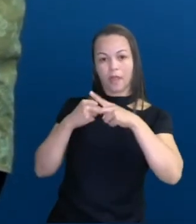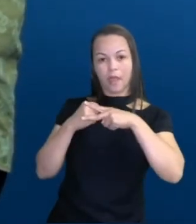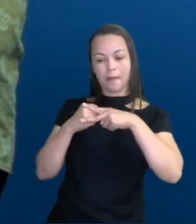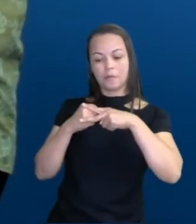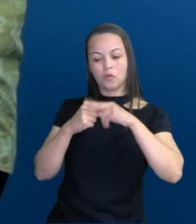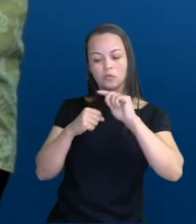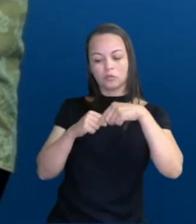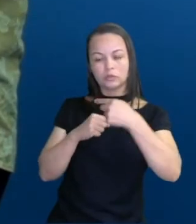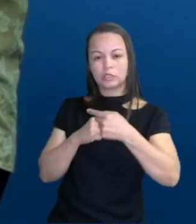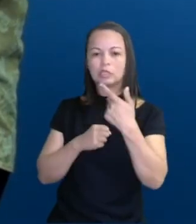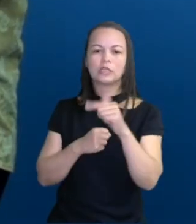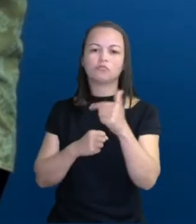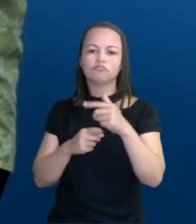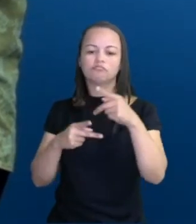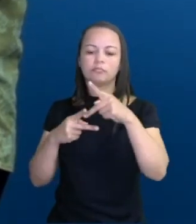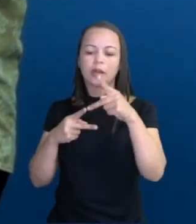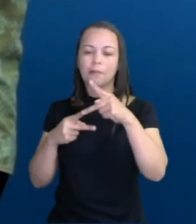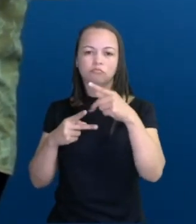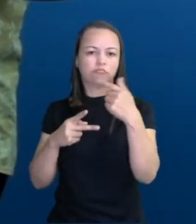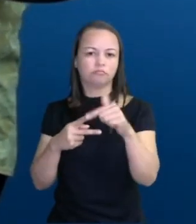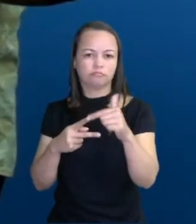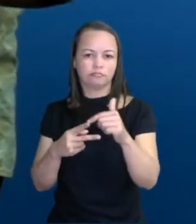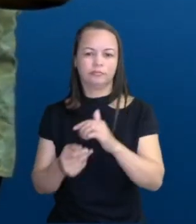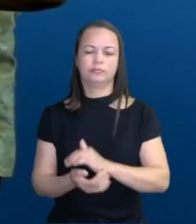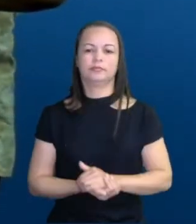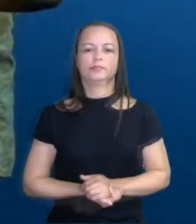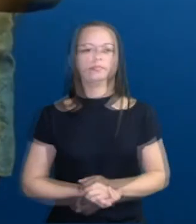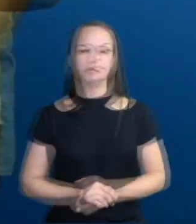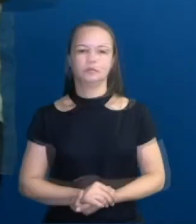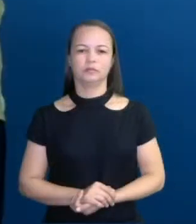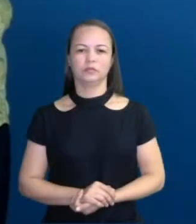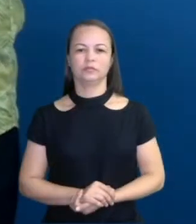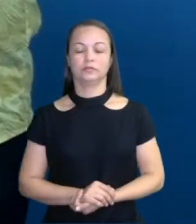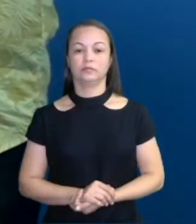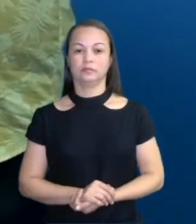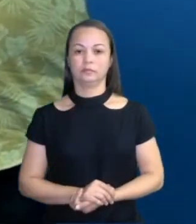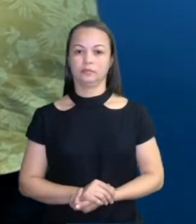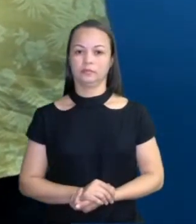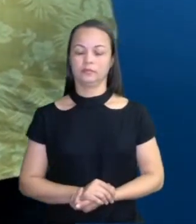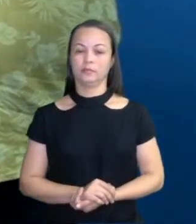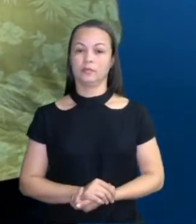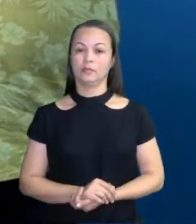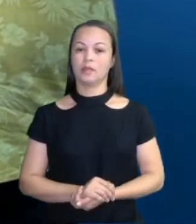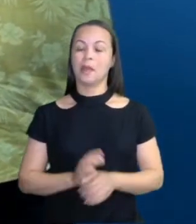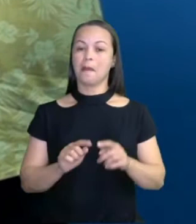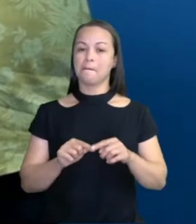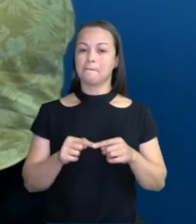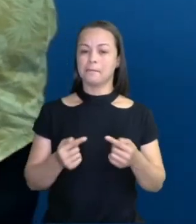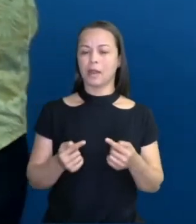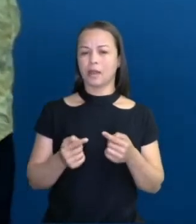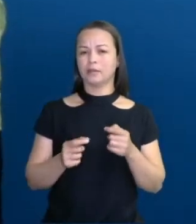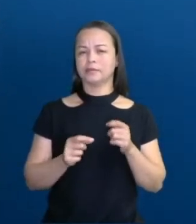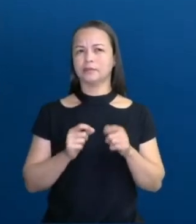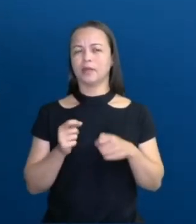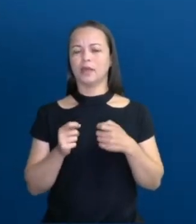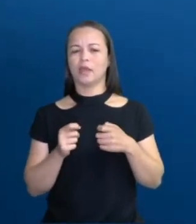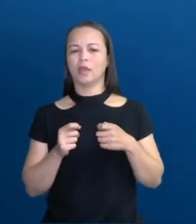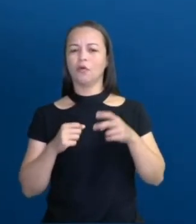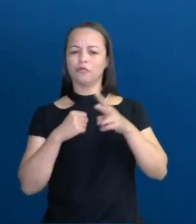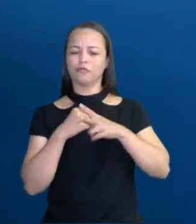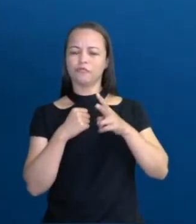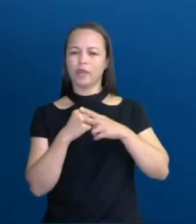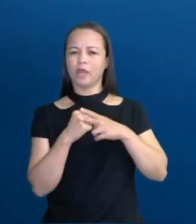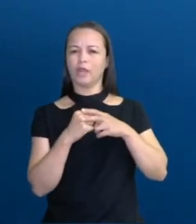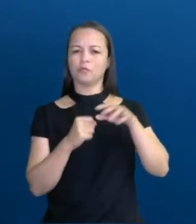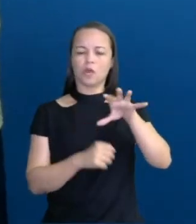verbo aspirar nesse caso não vai aparecer preposição O porém o verbo aspirar ele tem um